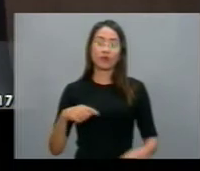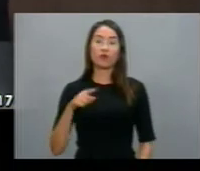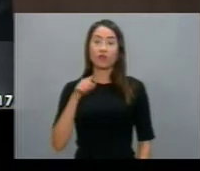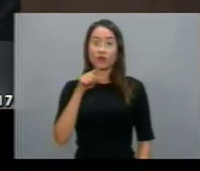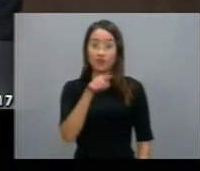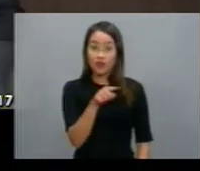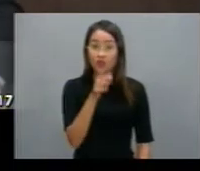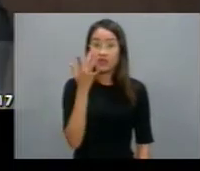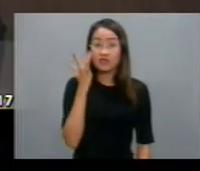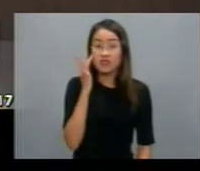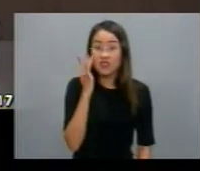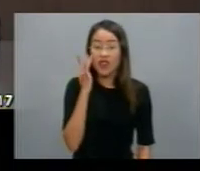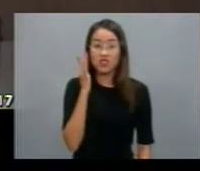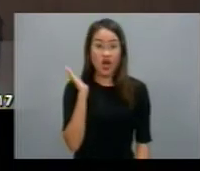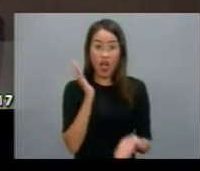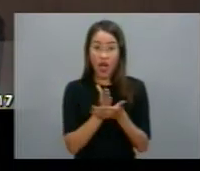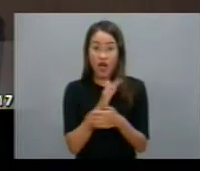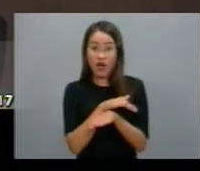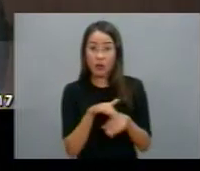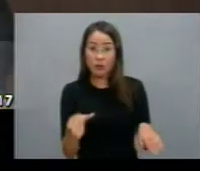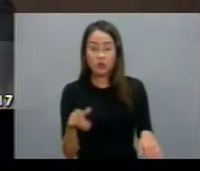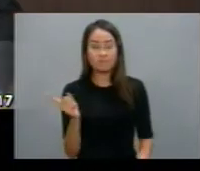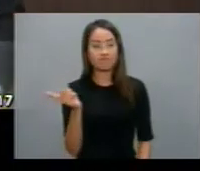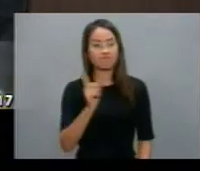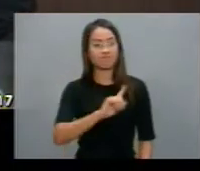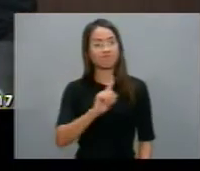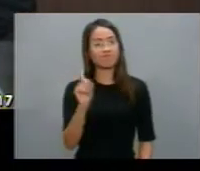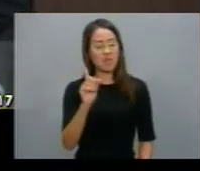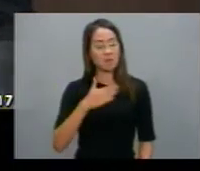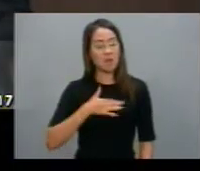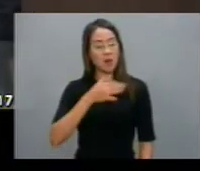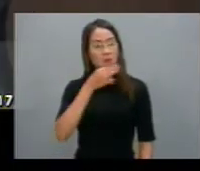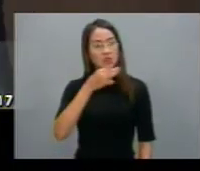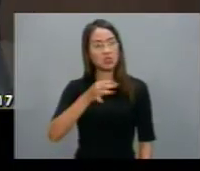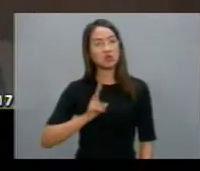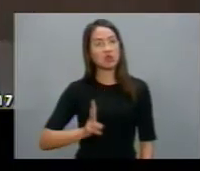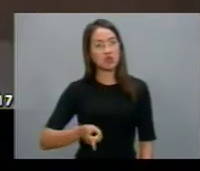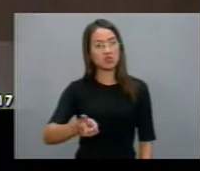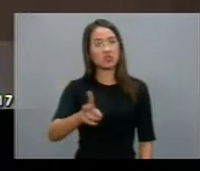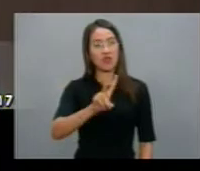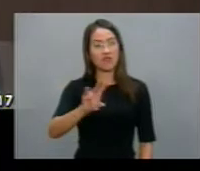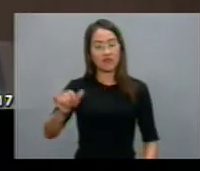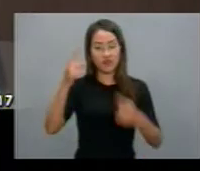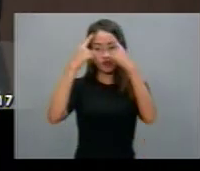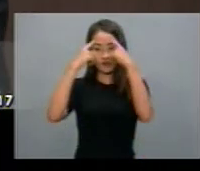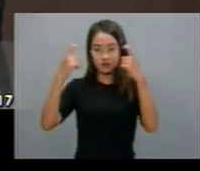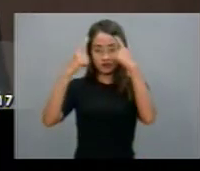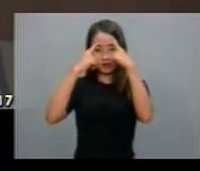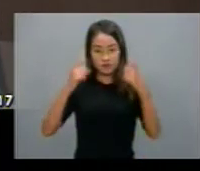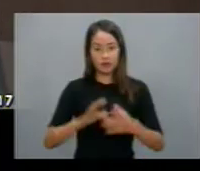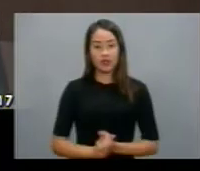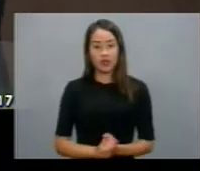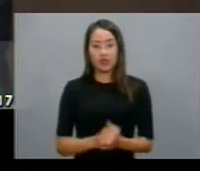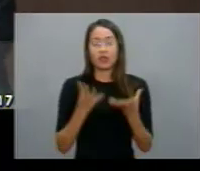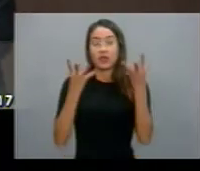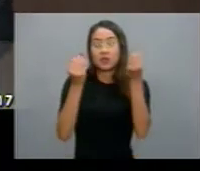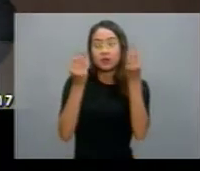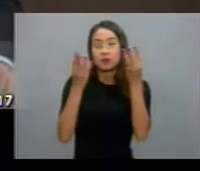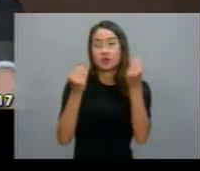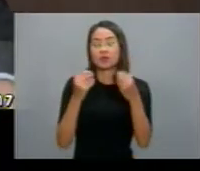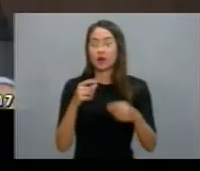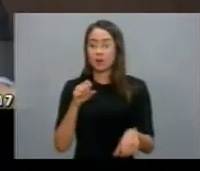se somar. Vai aumentar a letalidade geral na sociedade, a taxa de homicídios voltou a